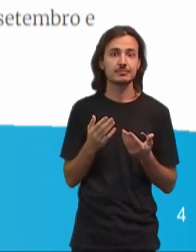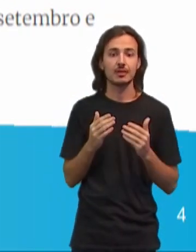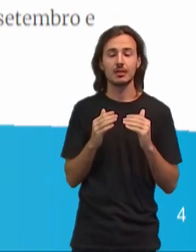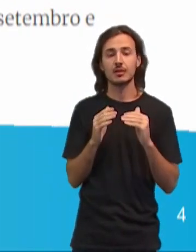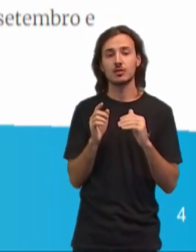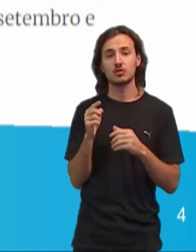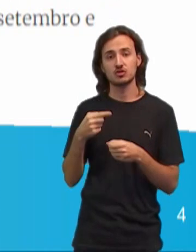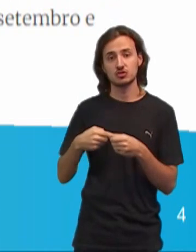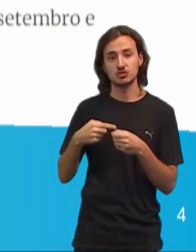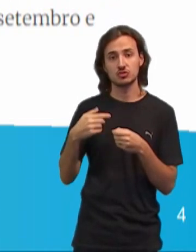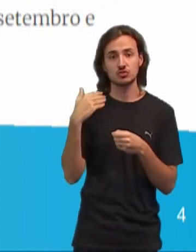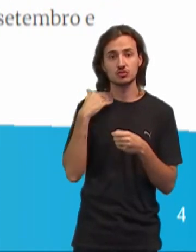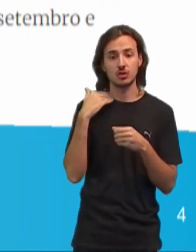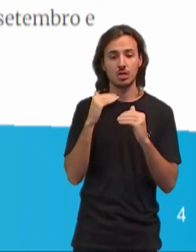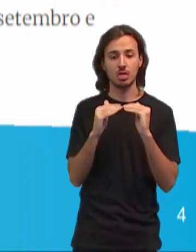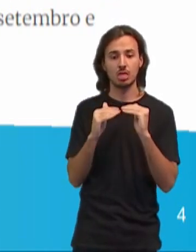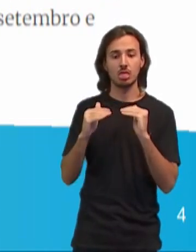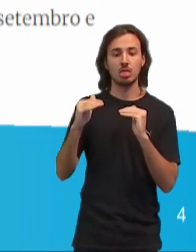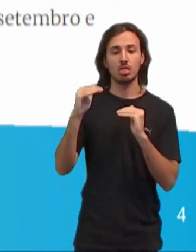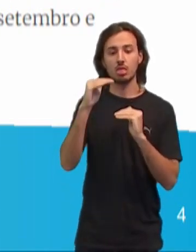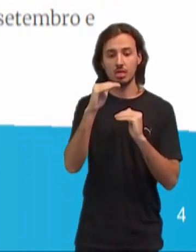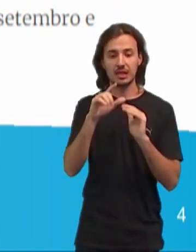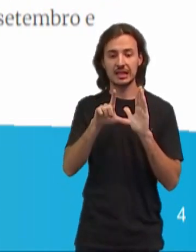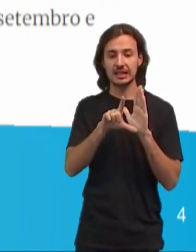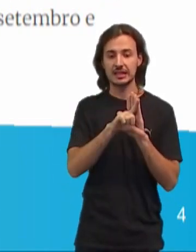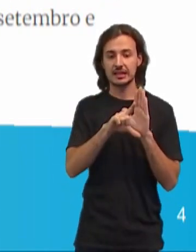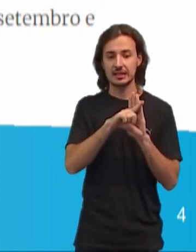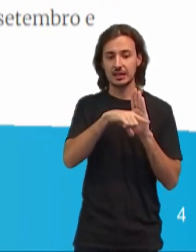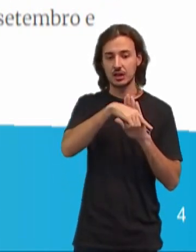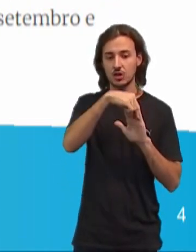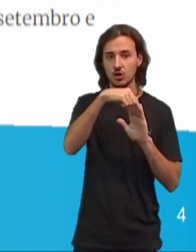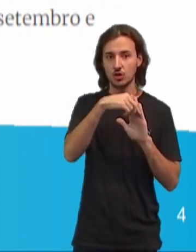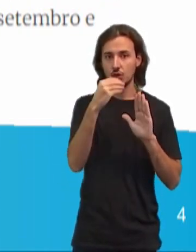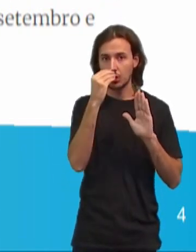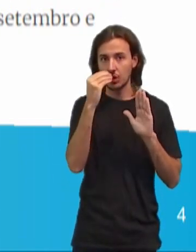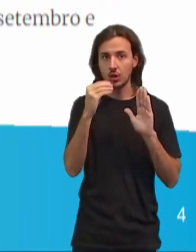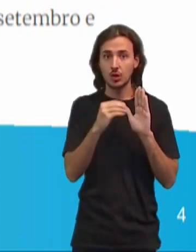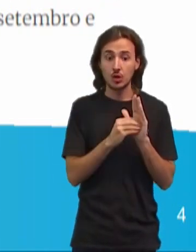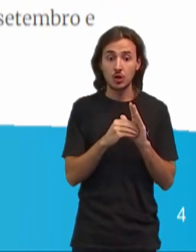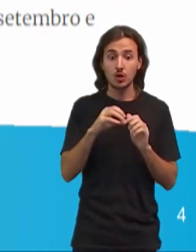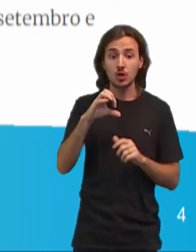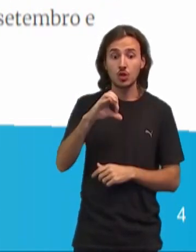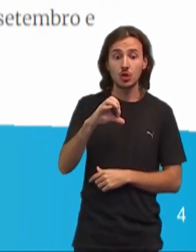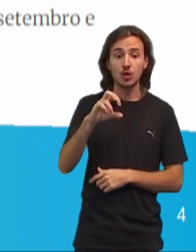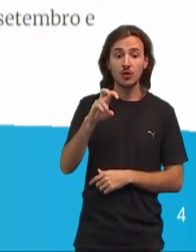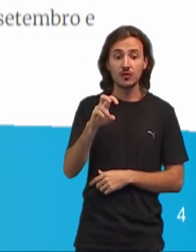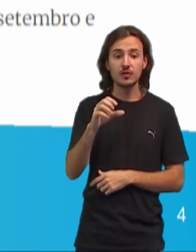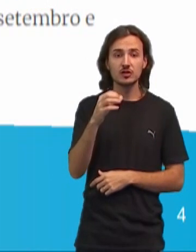ultrapassou o limite constitucional no 2º bimestre, março a abril, com índice de